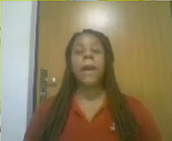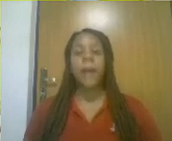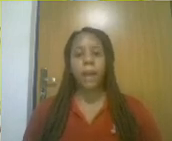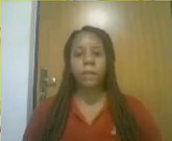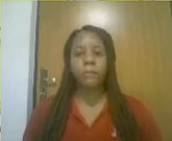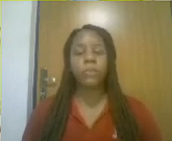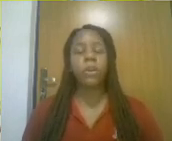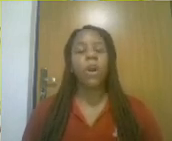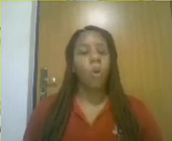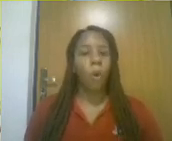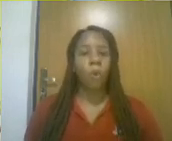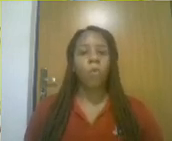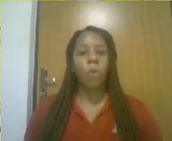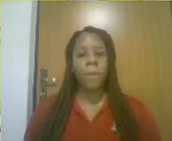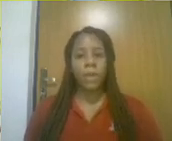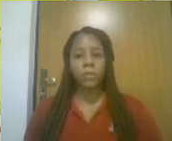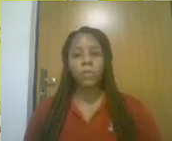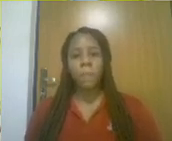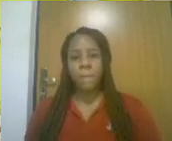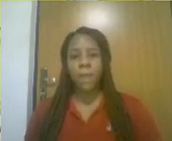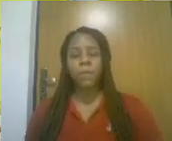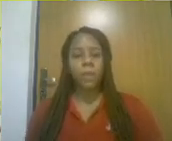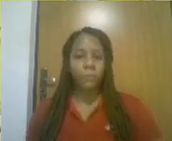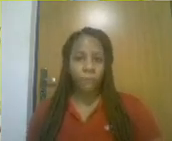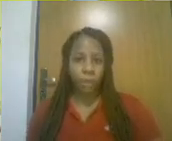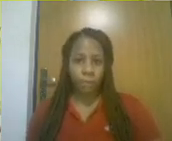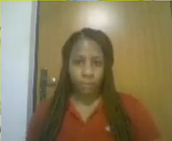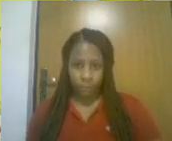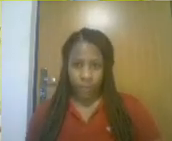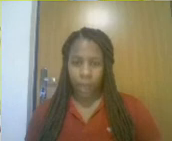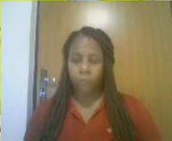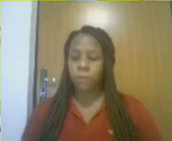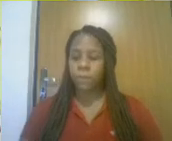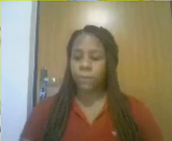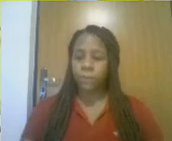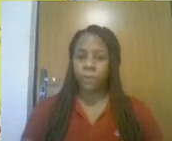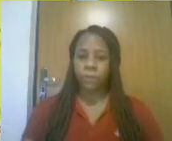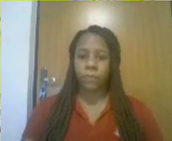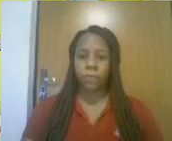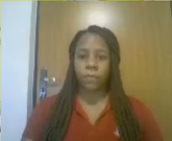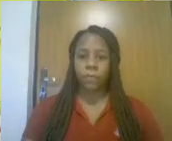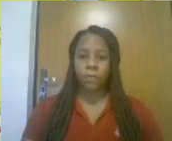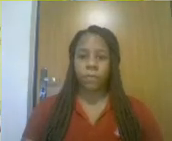ter parágrafos com começo, meio e fim, certo?